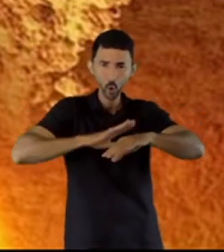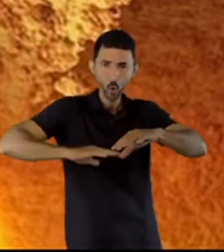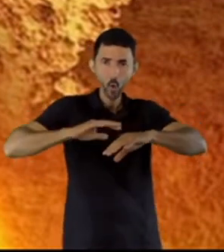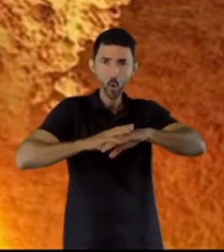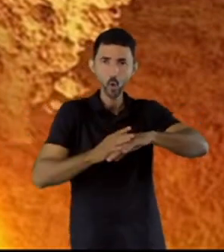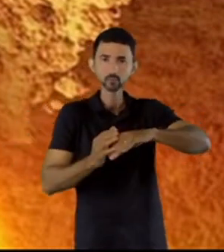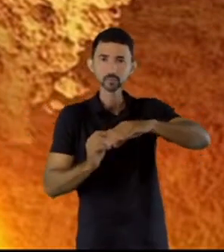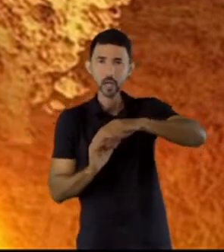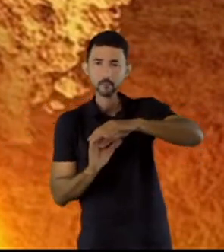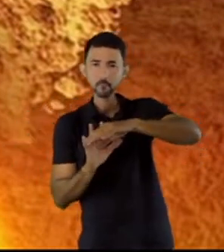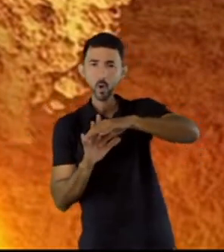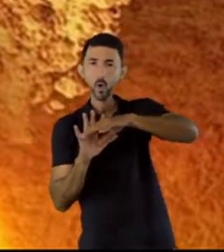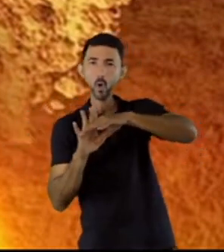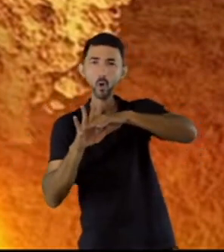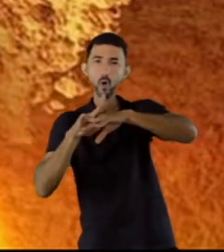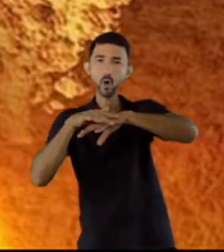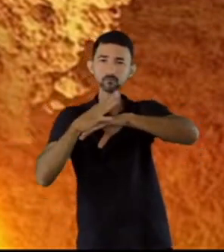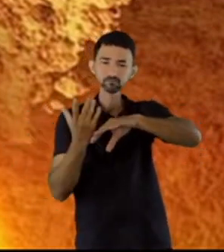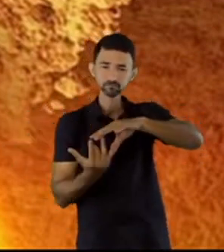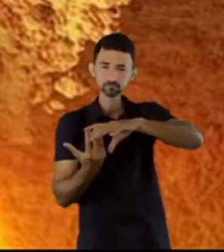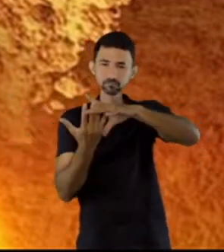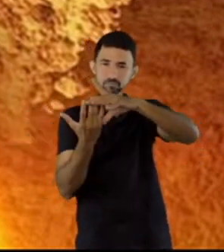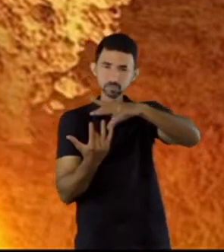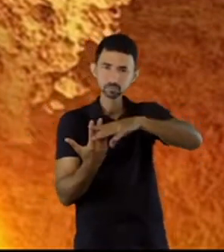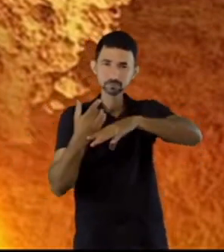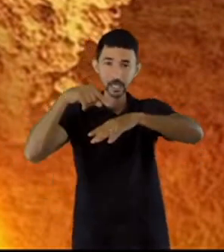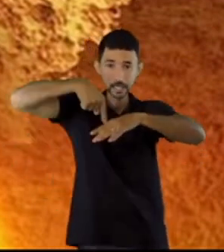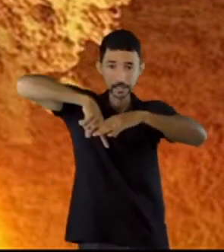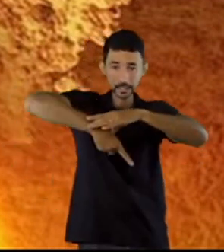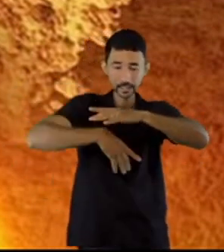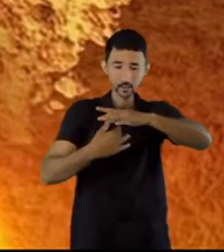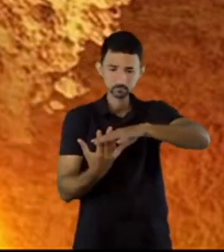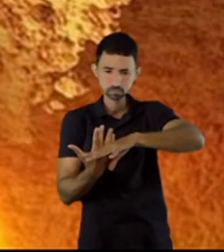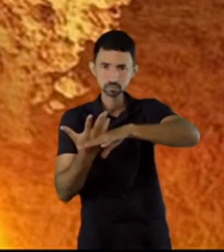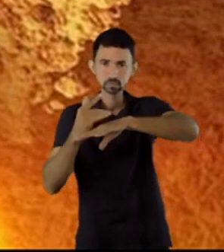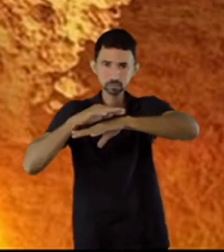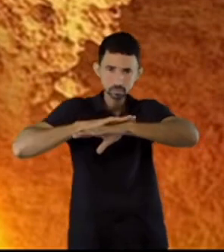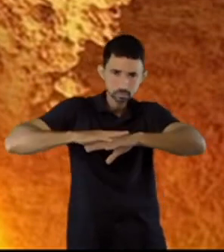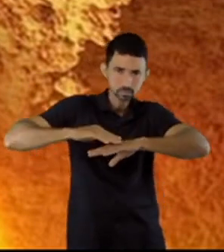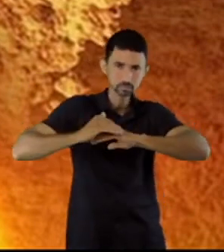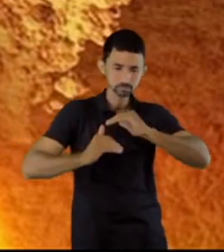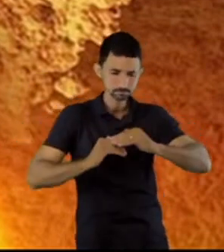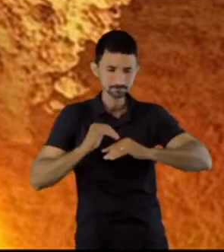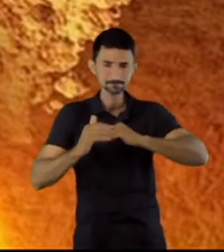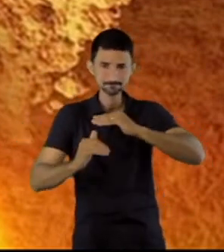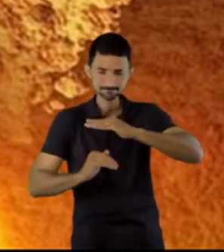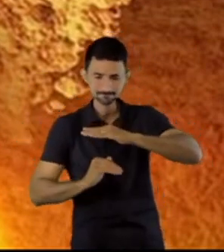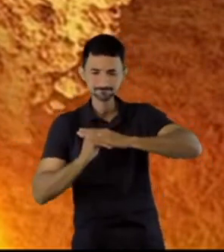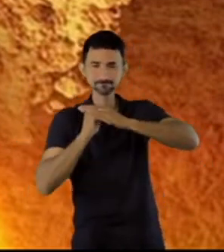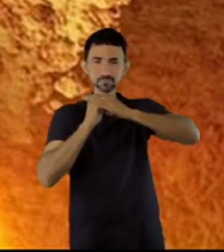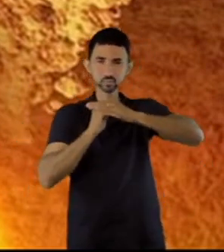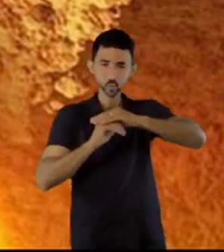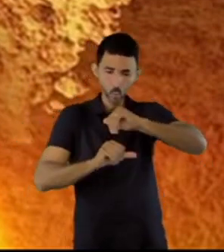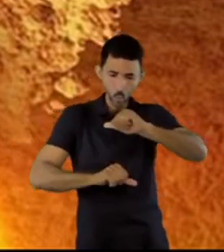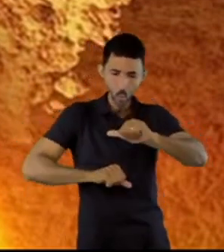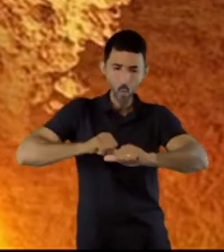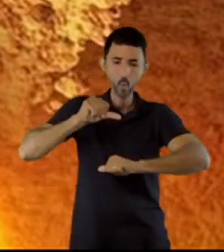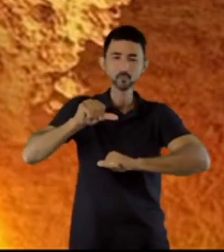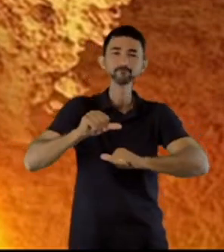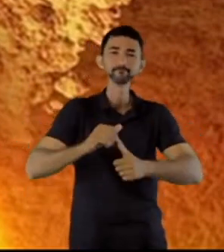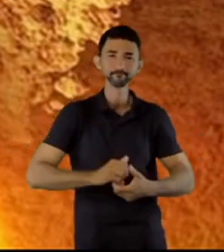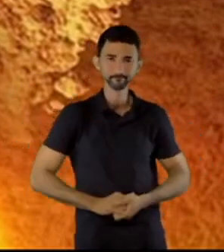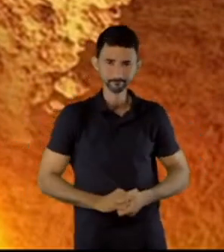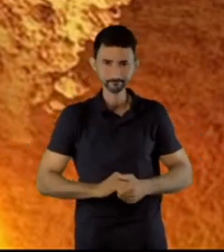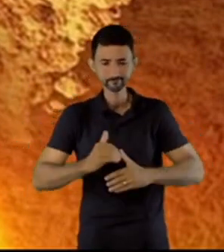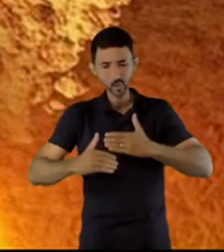movimentação da lava, do magma dentro da Terra, ela se dá por processos de convecção, né?